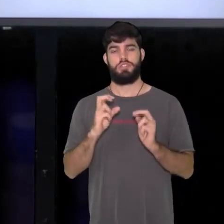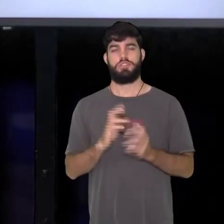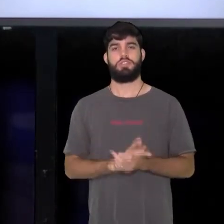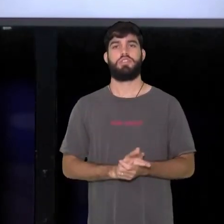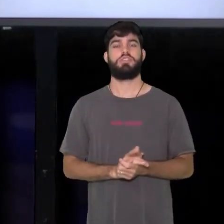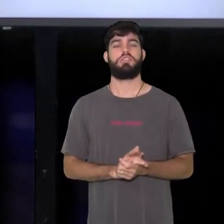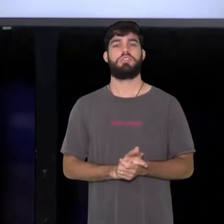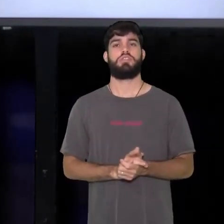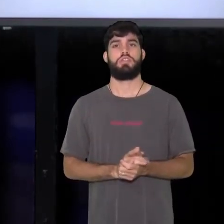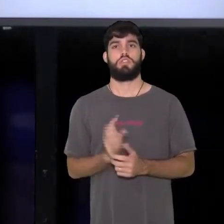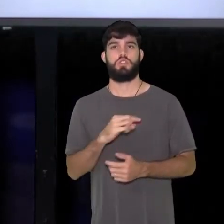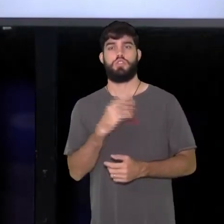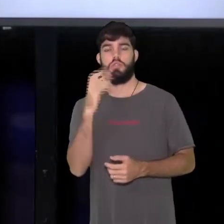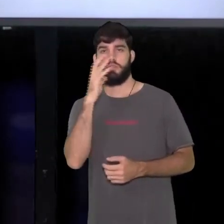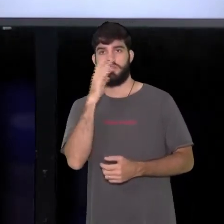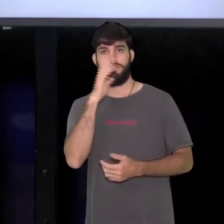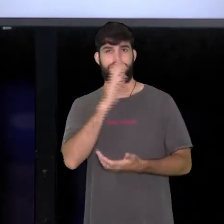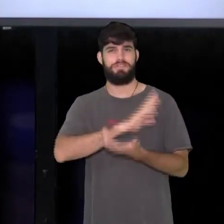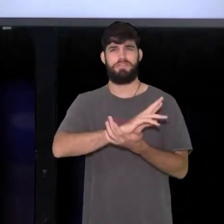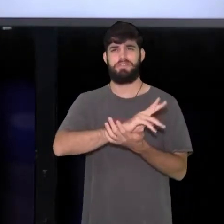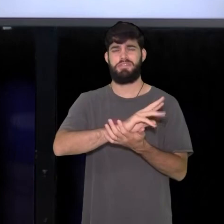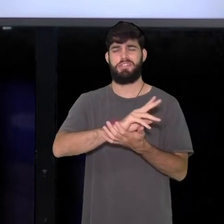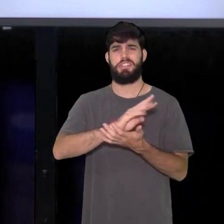gente observa que diversos textos